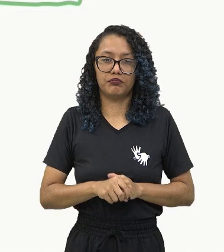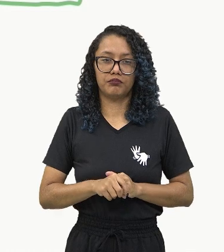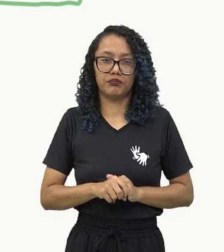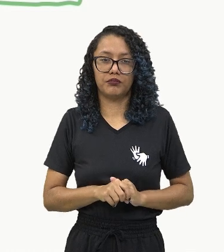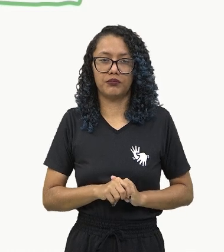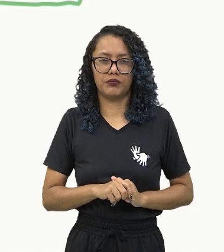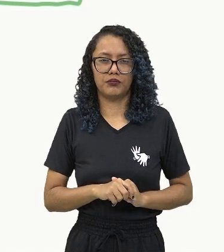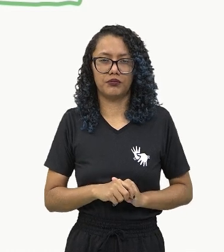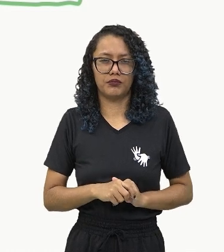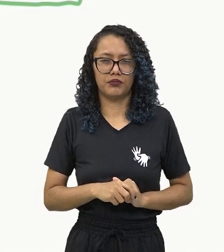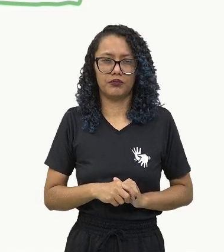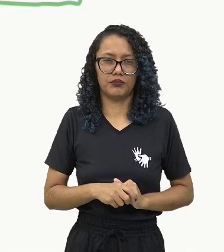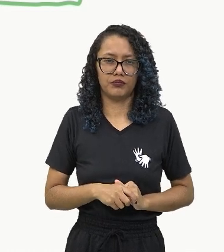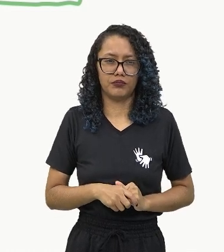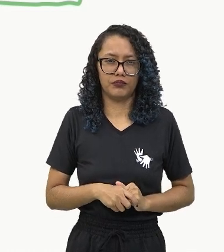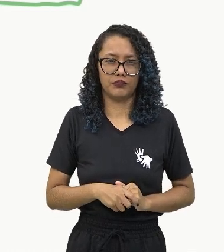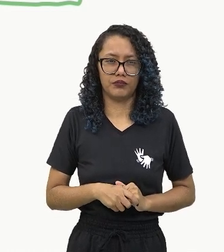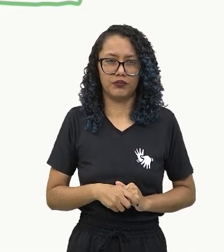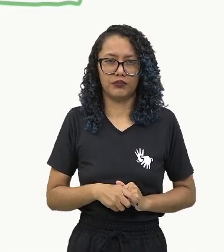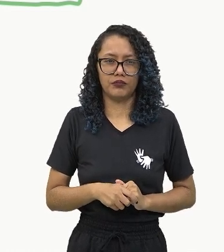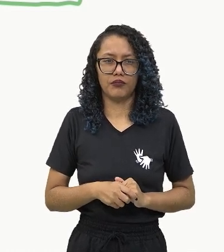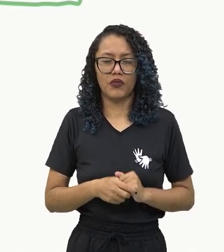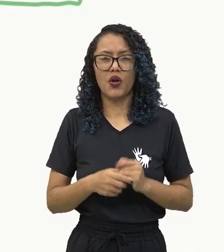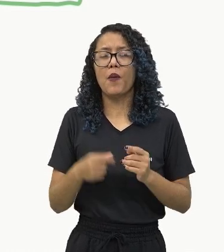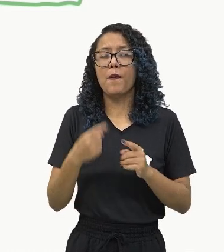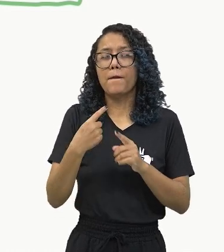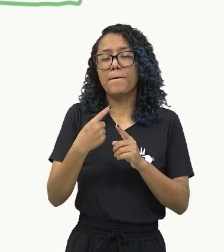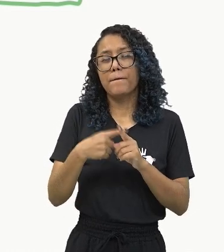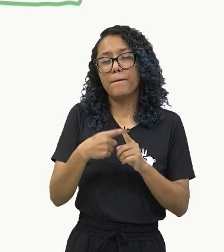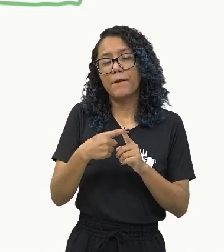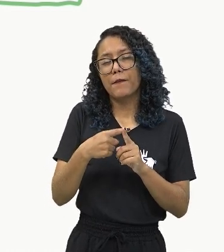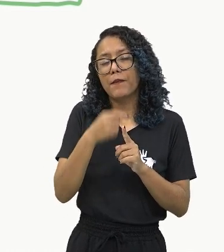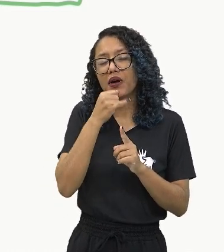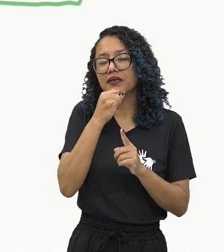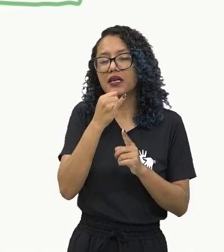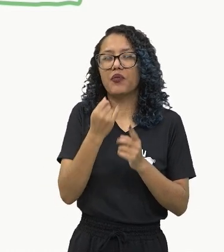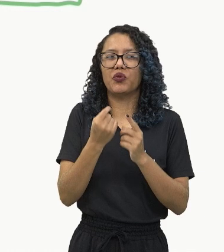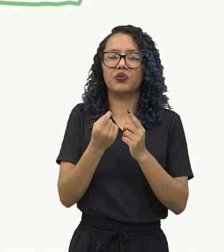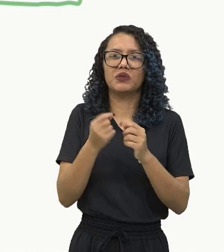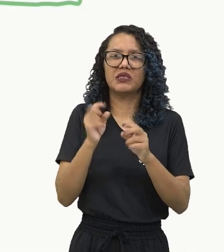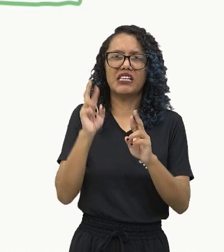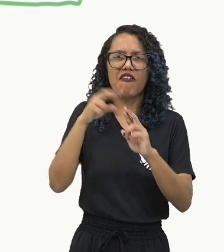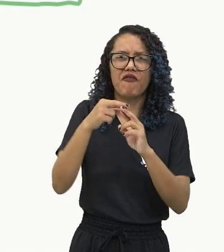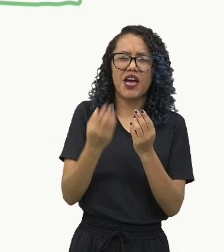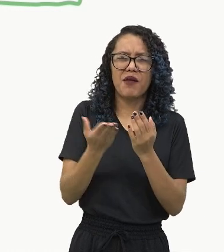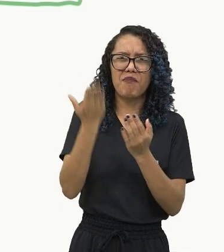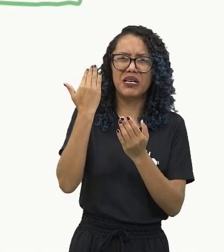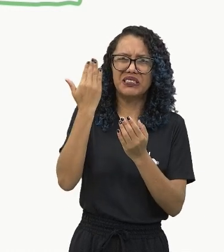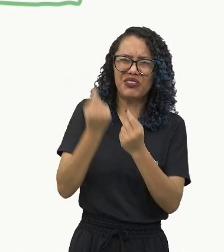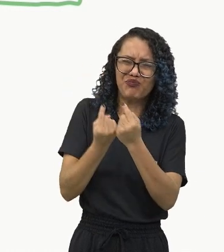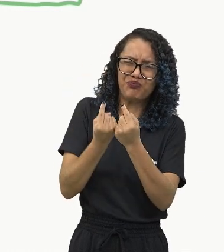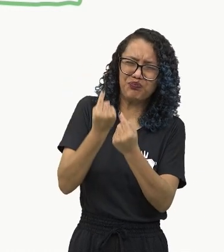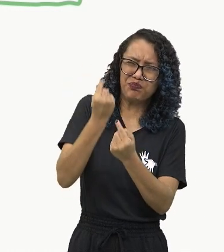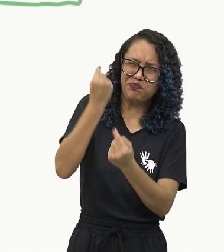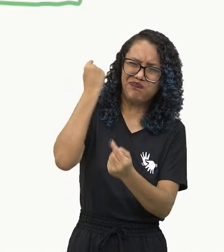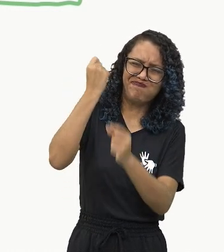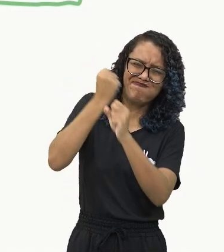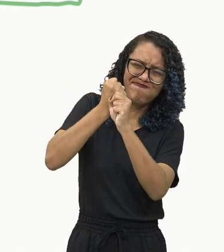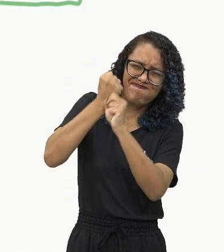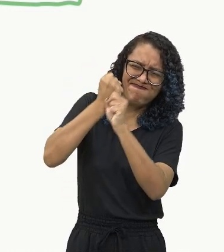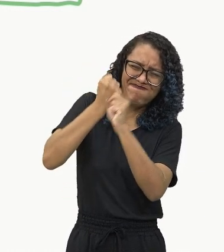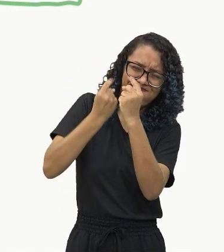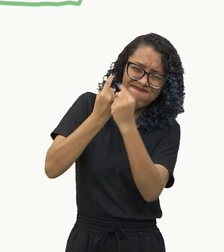que está lá no escafundal de Jó, sei lá onde, né? Há séculos. Não. Algo que